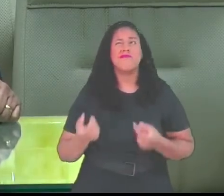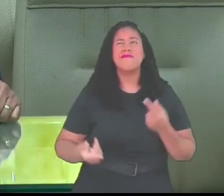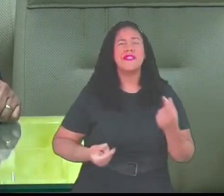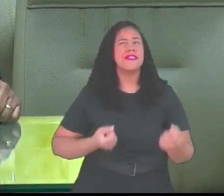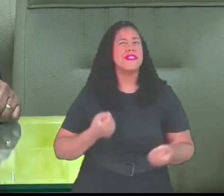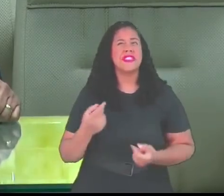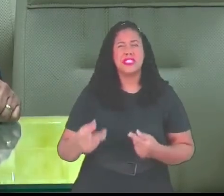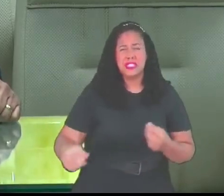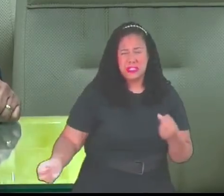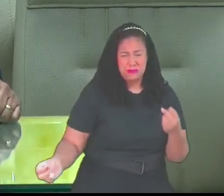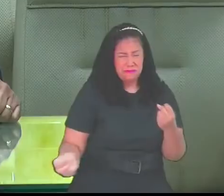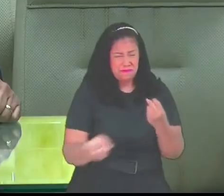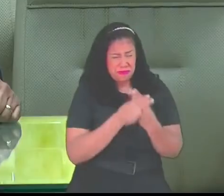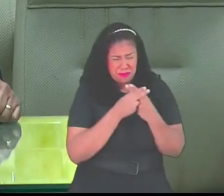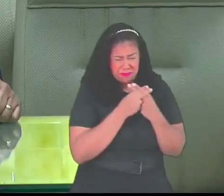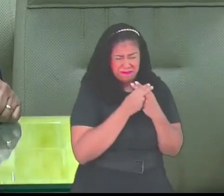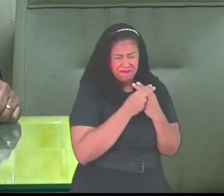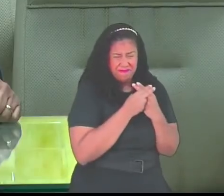trancafiados